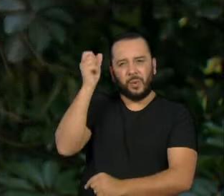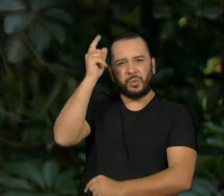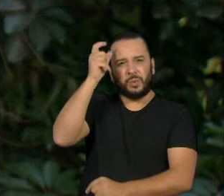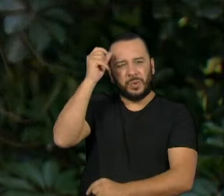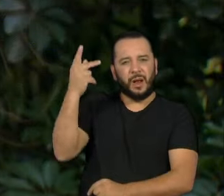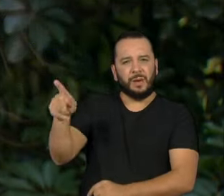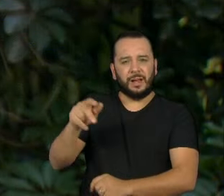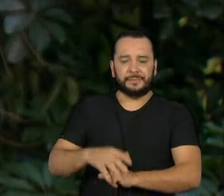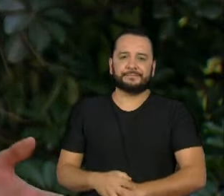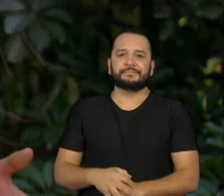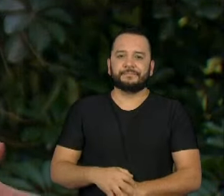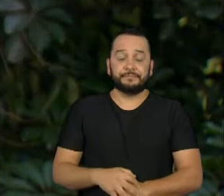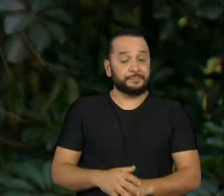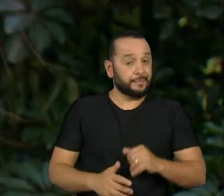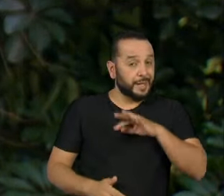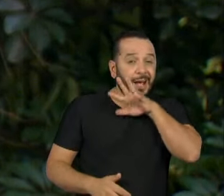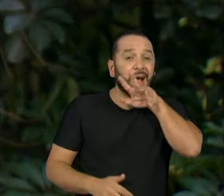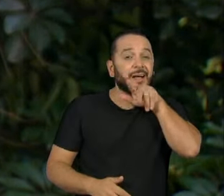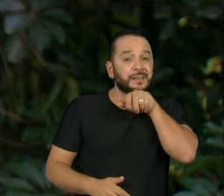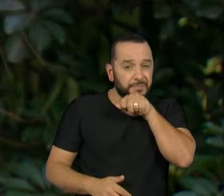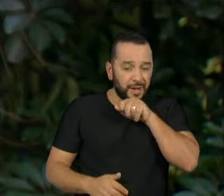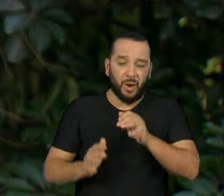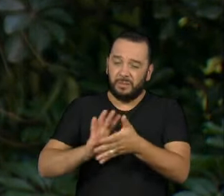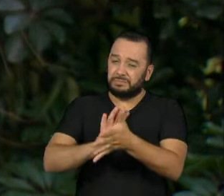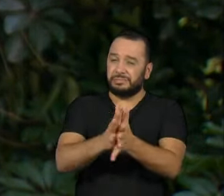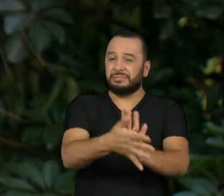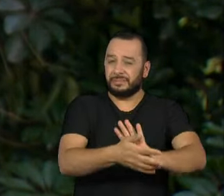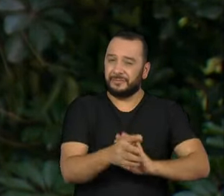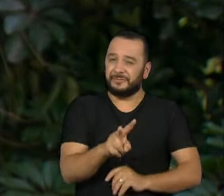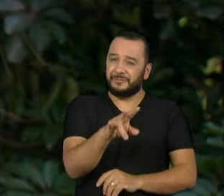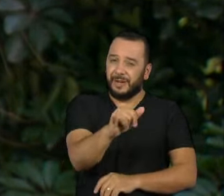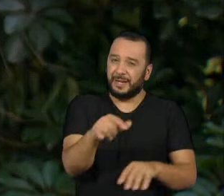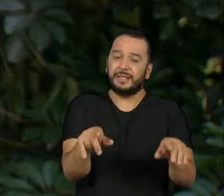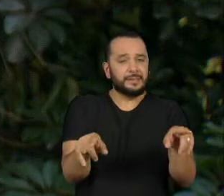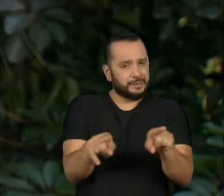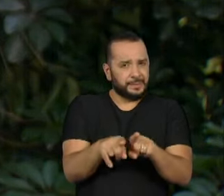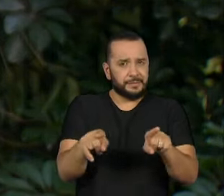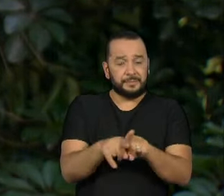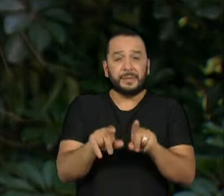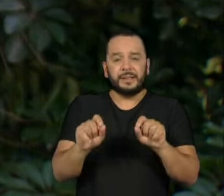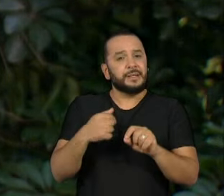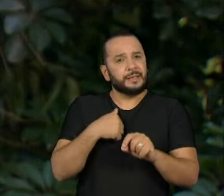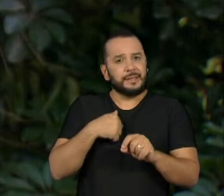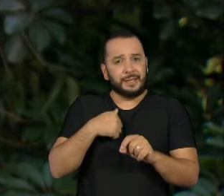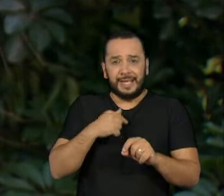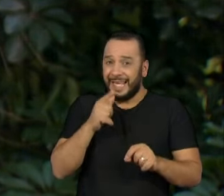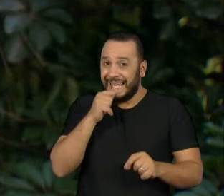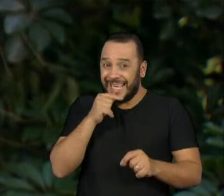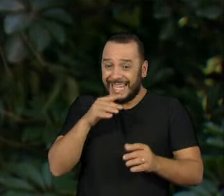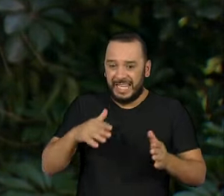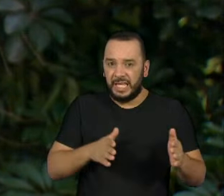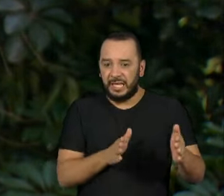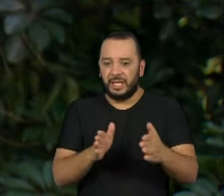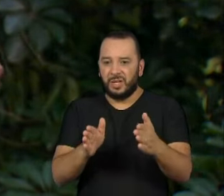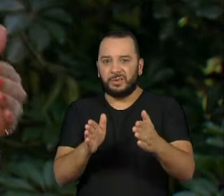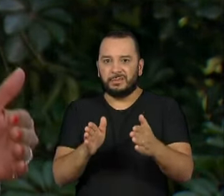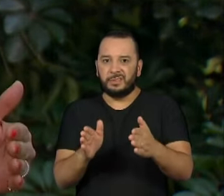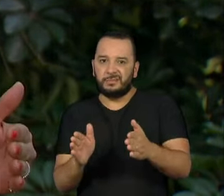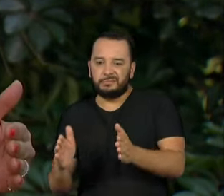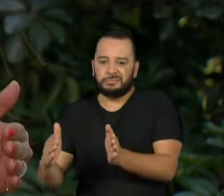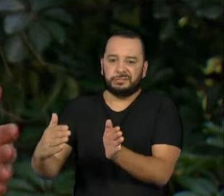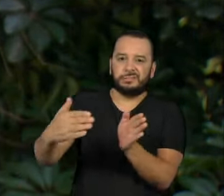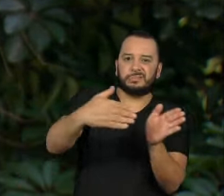estão ameaçados, e não só os que vivem na terra. Segundo especialistas, o fluxo dos rios pode mudar, com